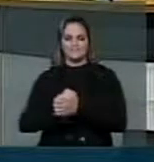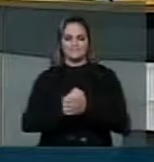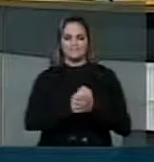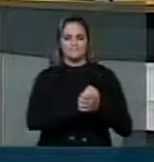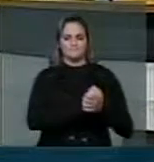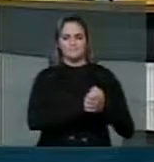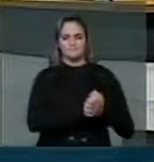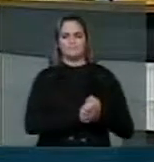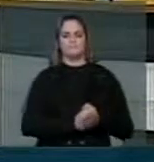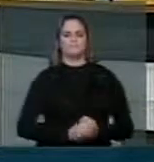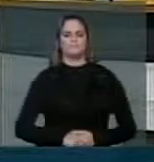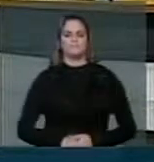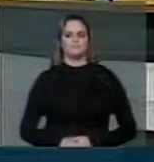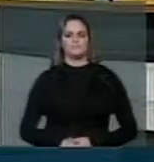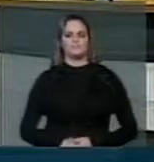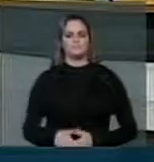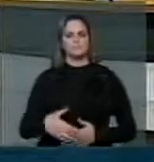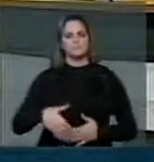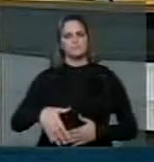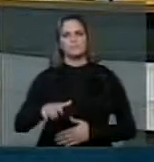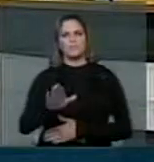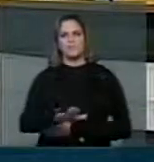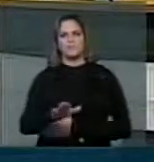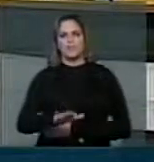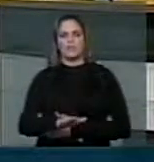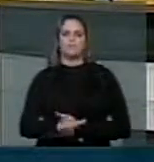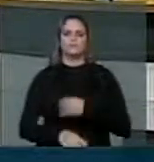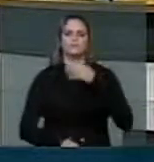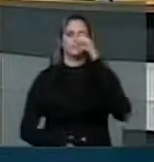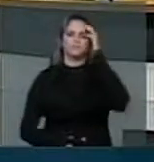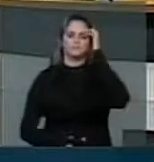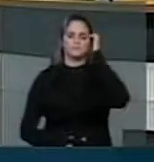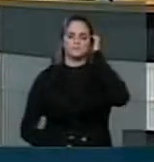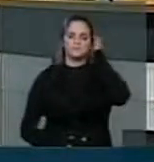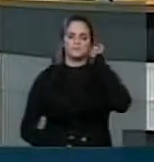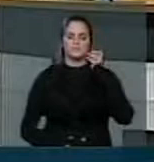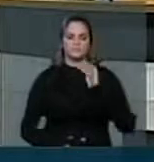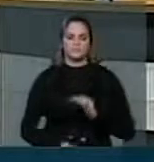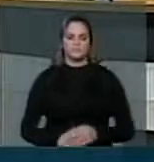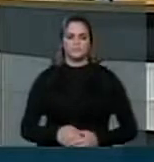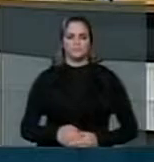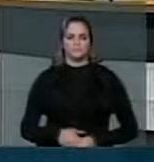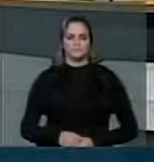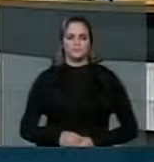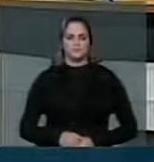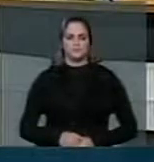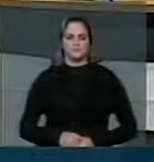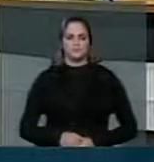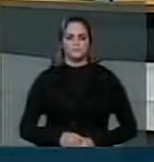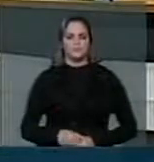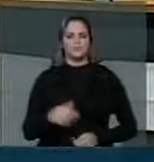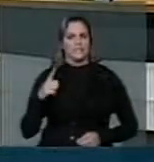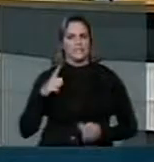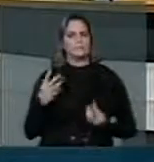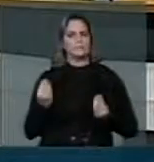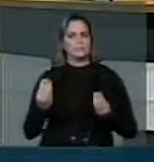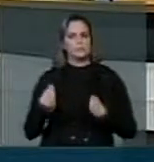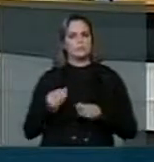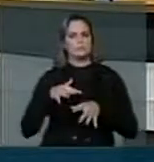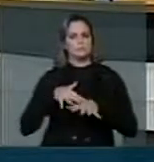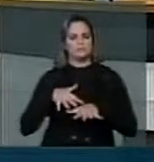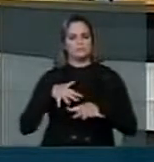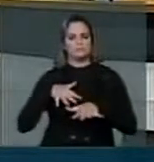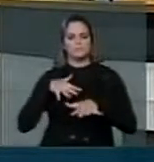mais, ainda na tarde de hoje, uma marcha com milhares de pessoas percorrerá